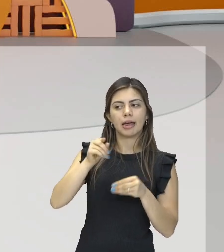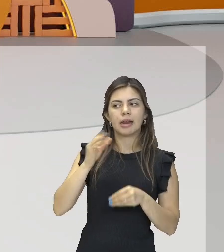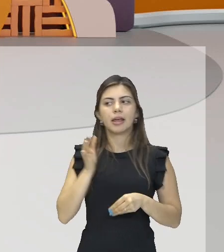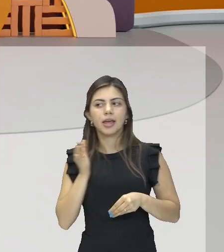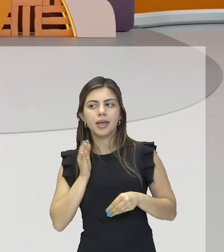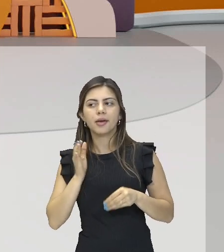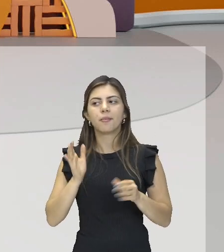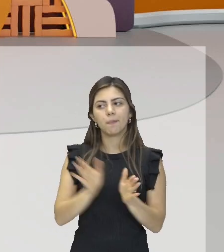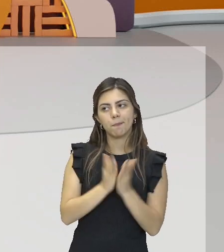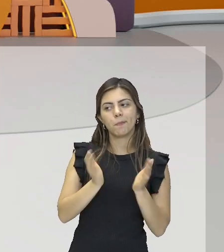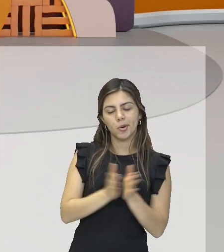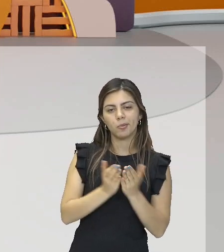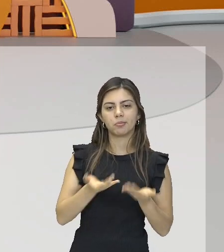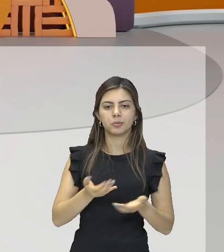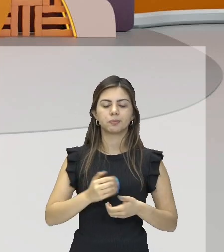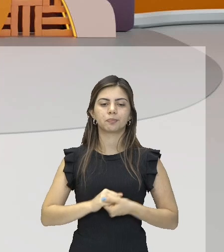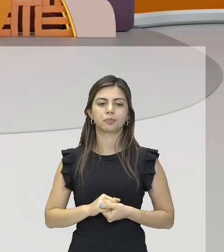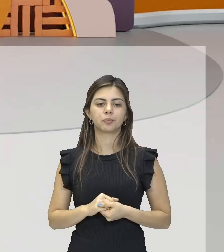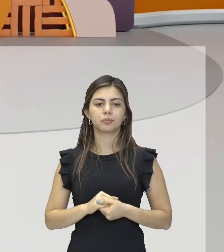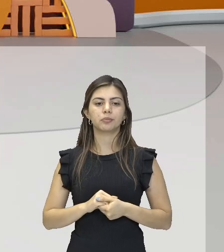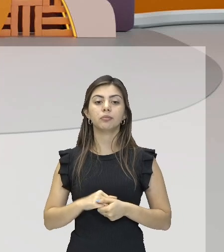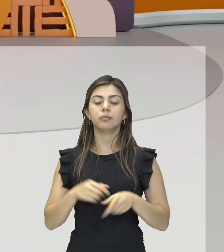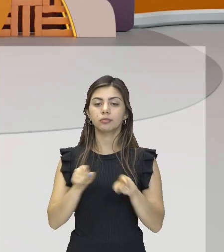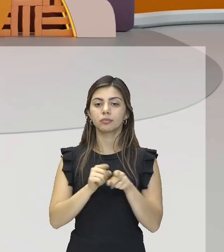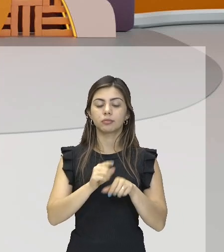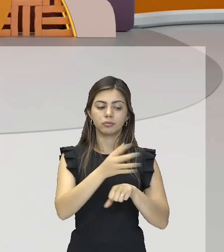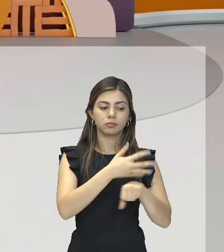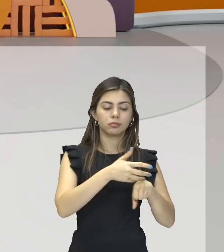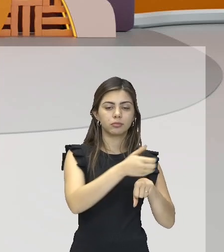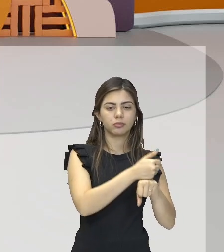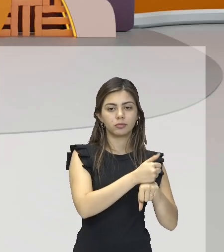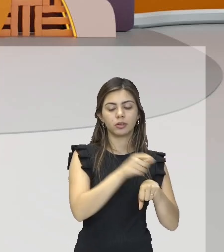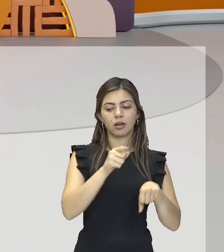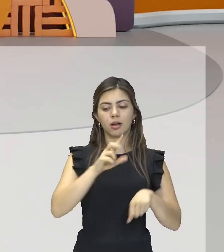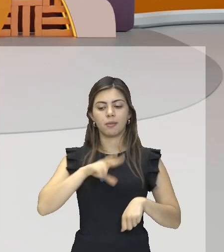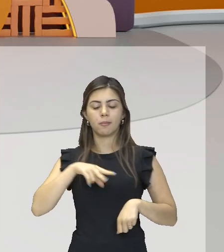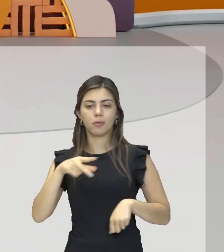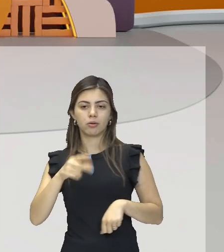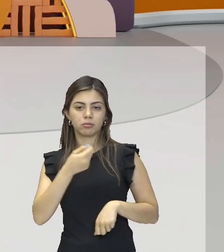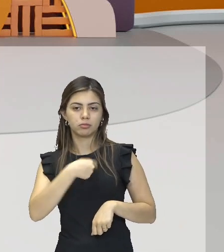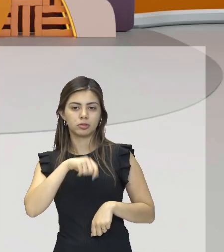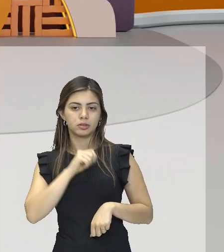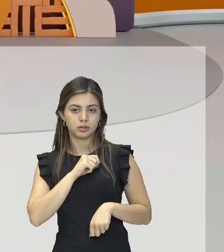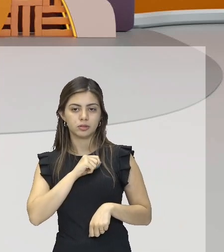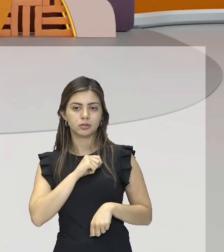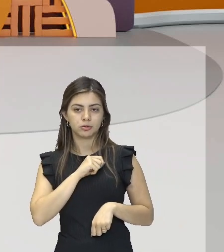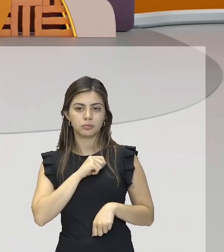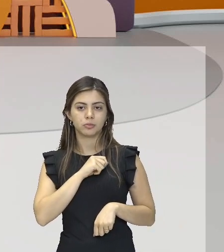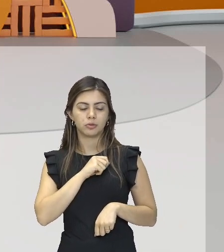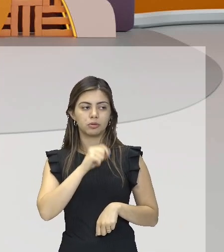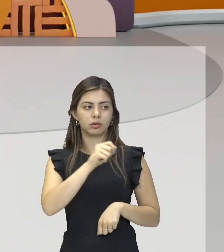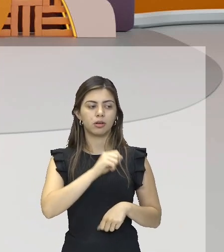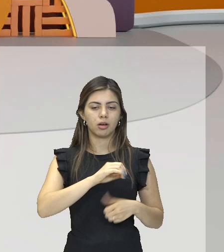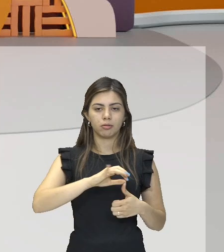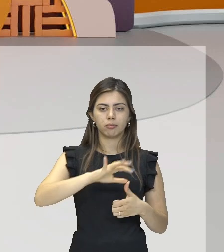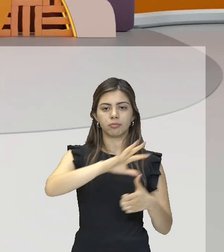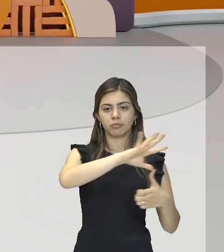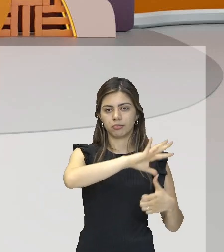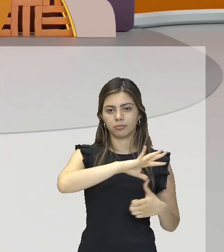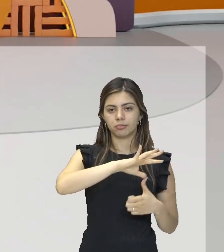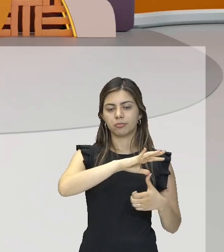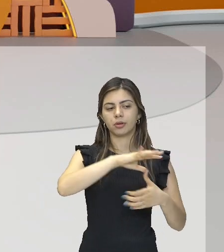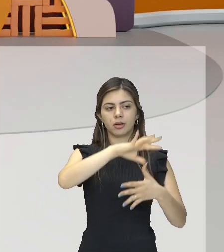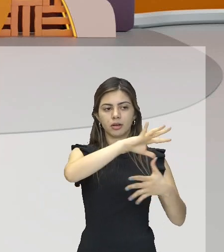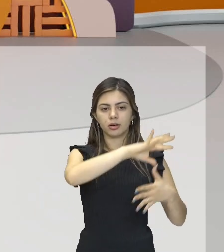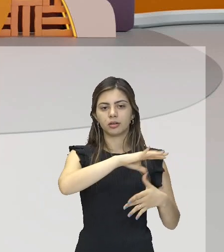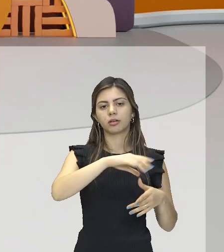pobre. Além disso, exploração das colônias. Portugal e Espanha vão explorar colônias aqui no continente americano. Extração